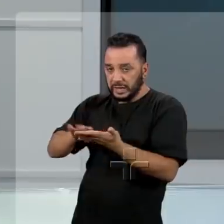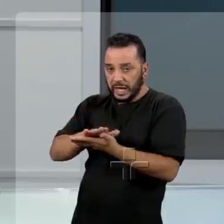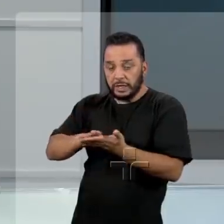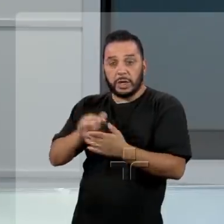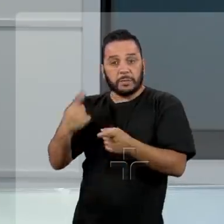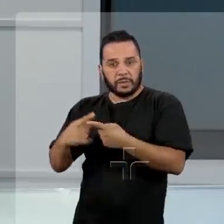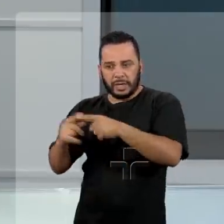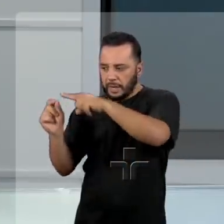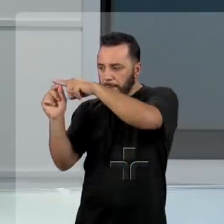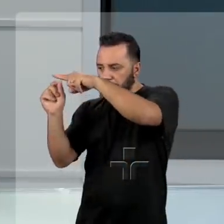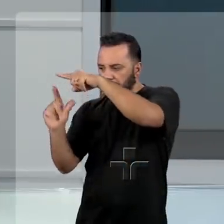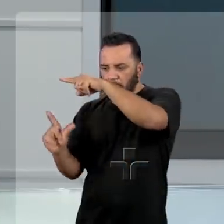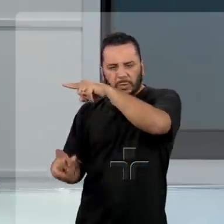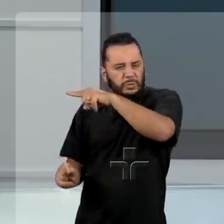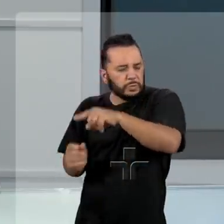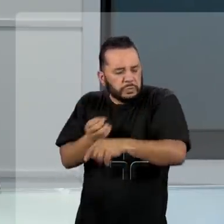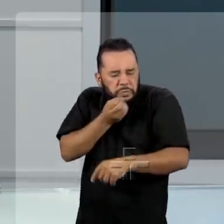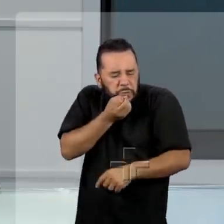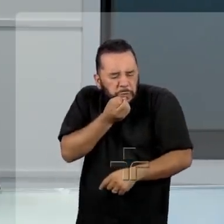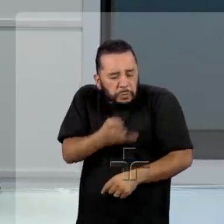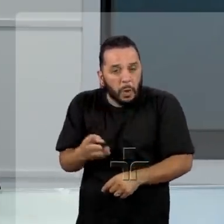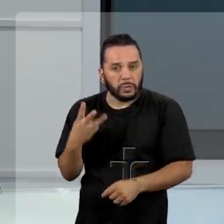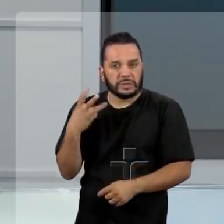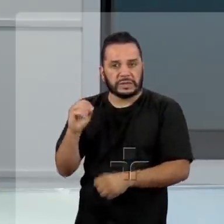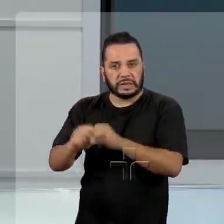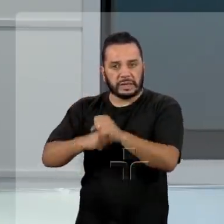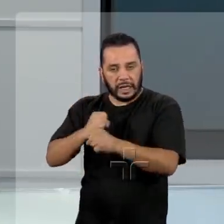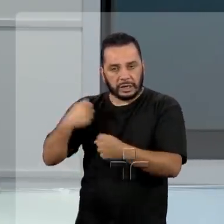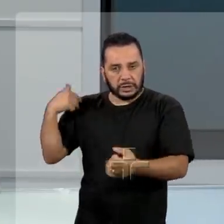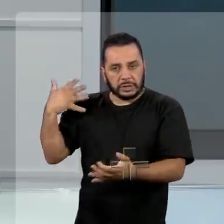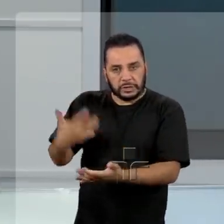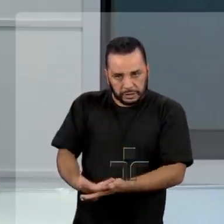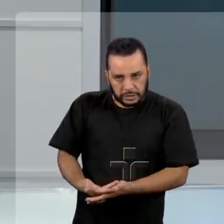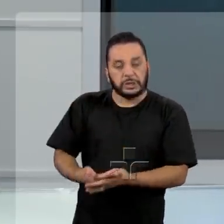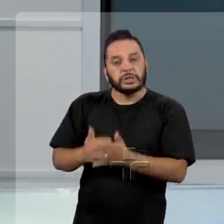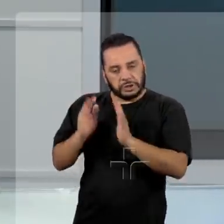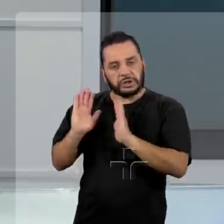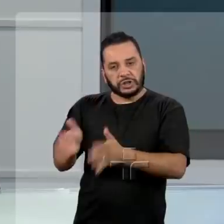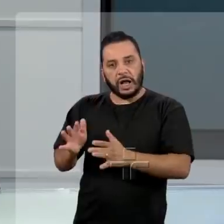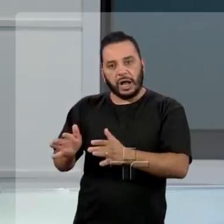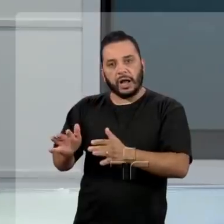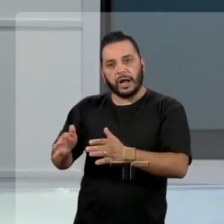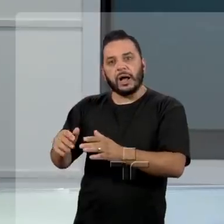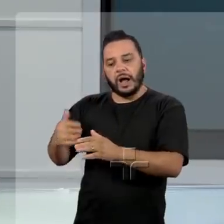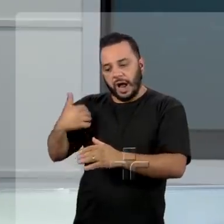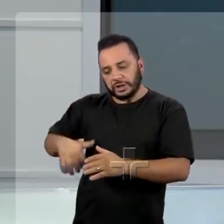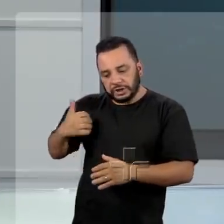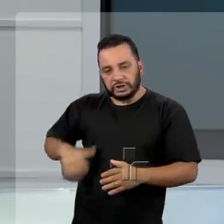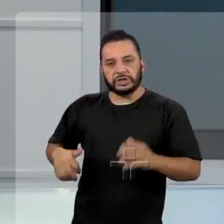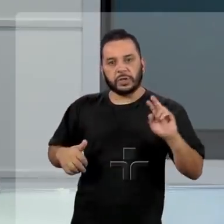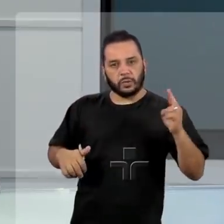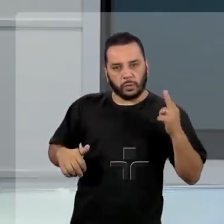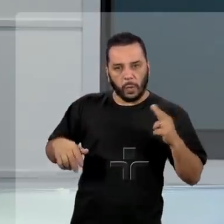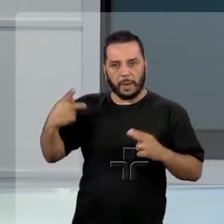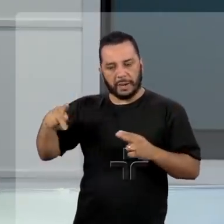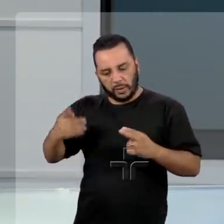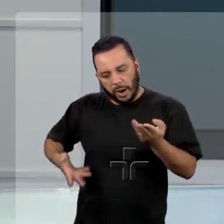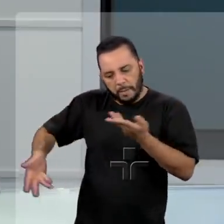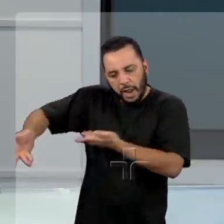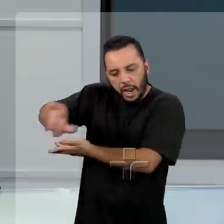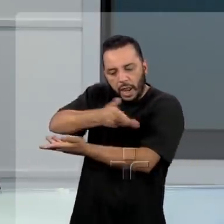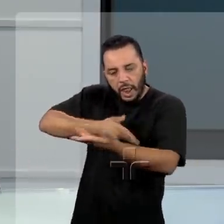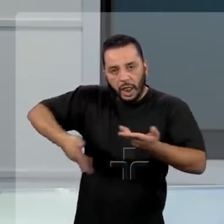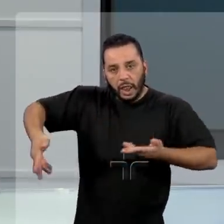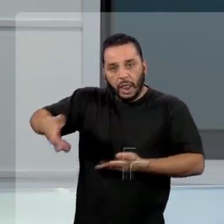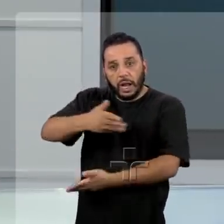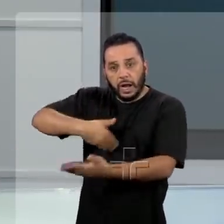político do Brasil nos últimos 30 anos. Organizou e normalizou a nossa relação com a Argentina, Uruguai e Paraguai. Graças ao